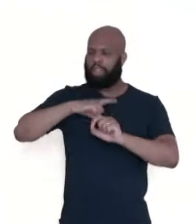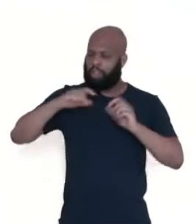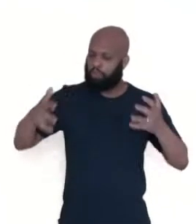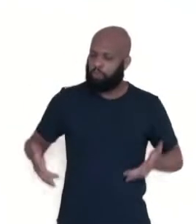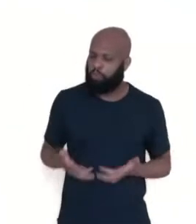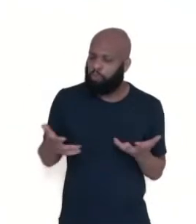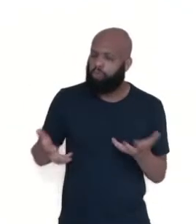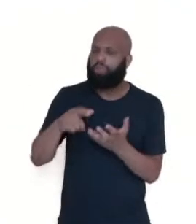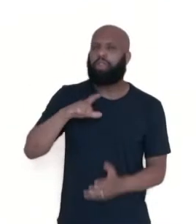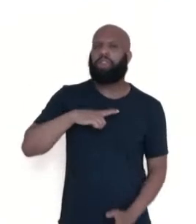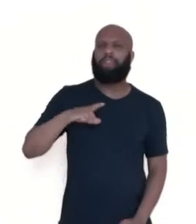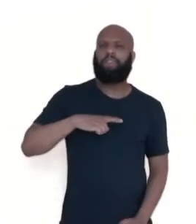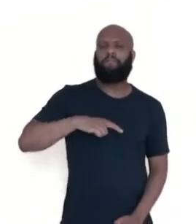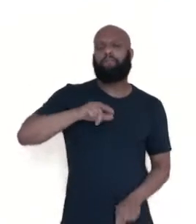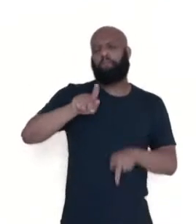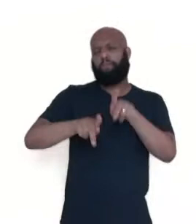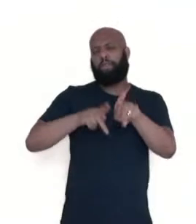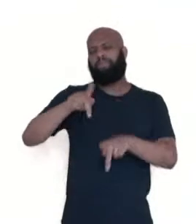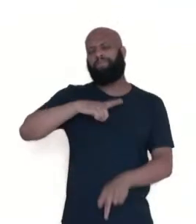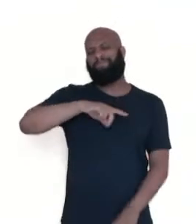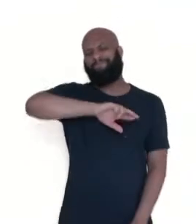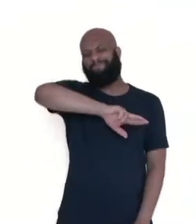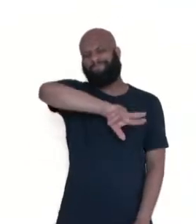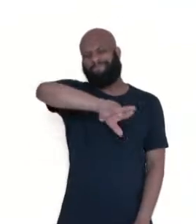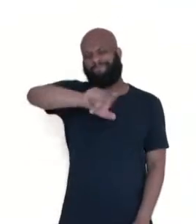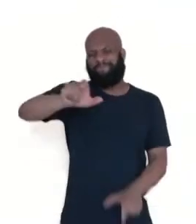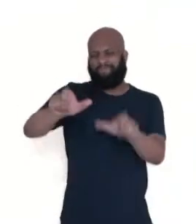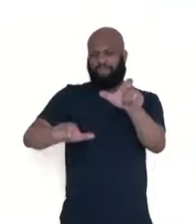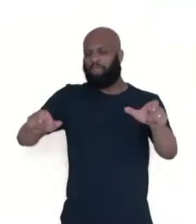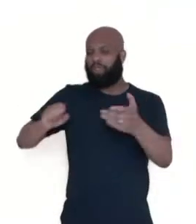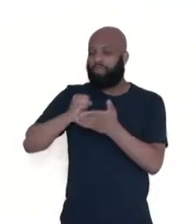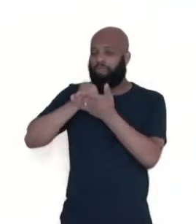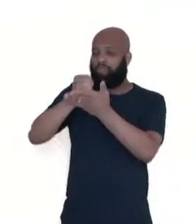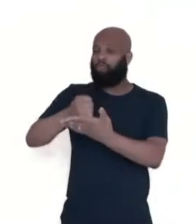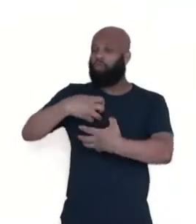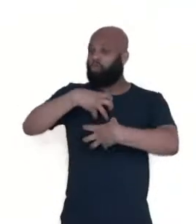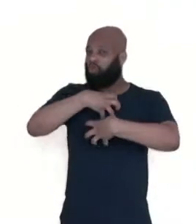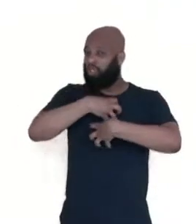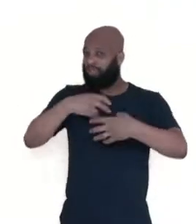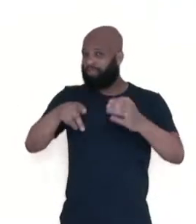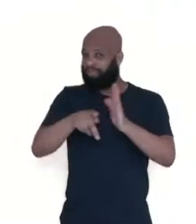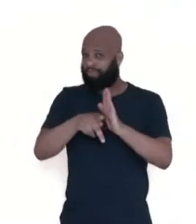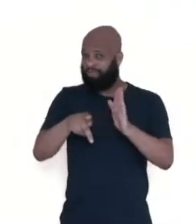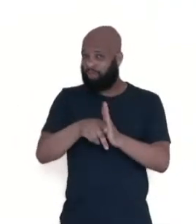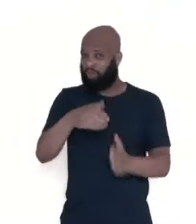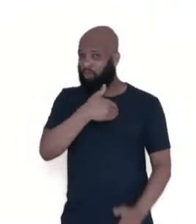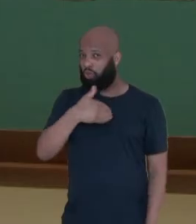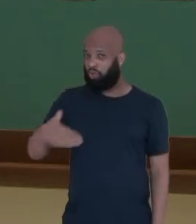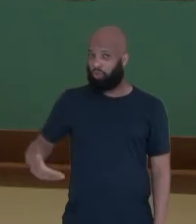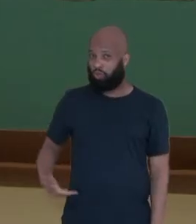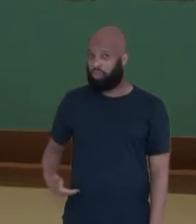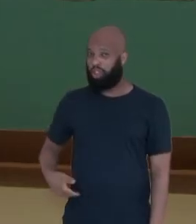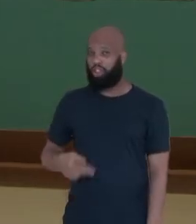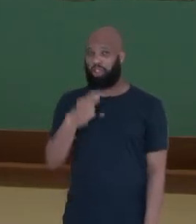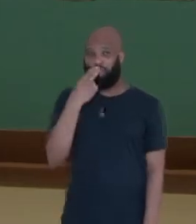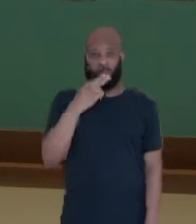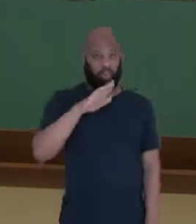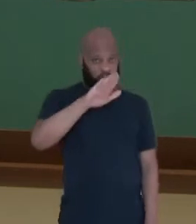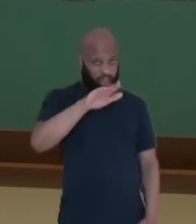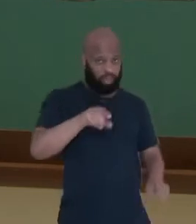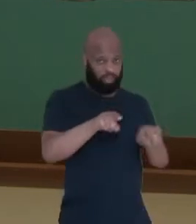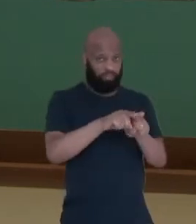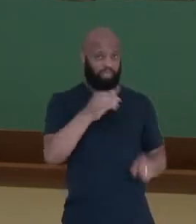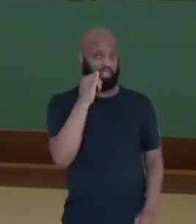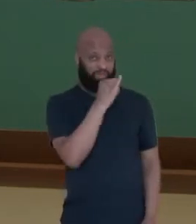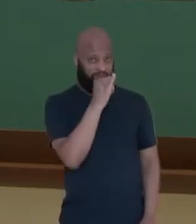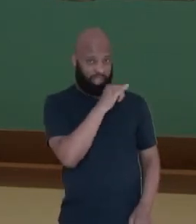motivado milhares de pessoas a apoiarem regimes como o nazismo alemão ou o fascismo italiano?